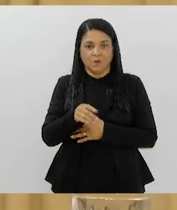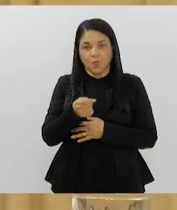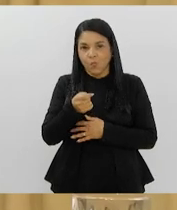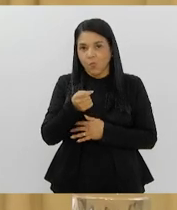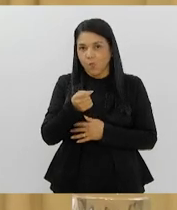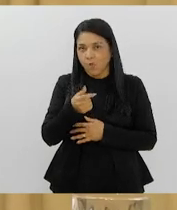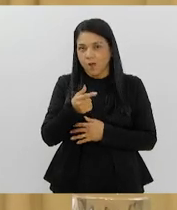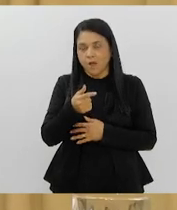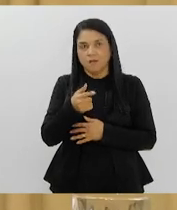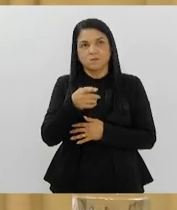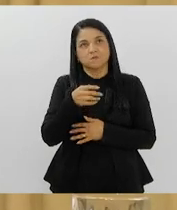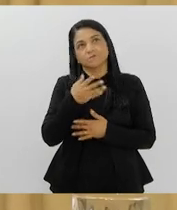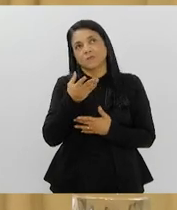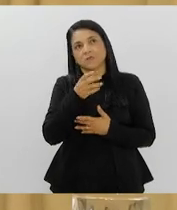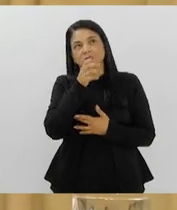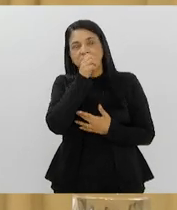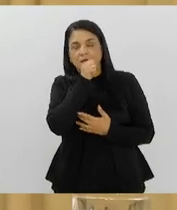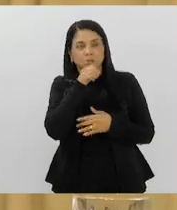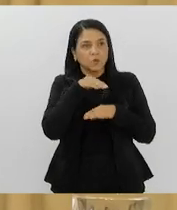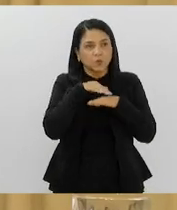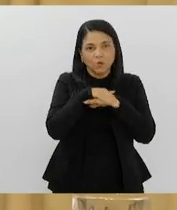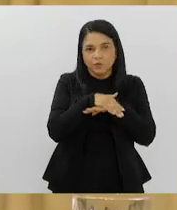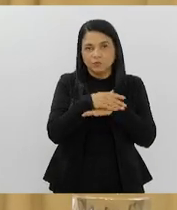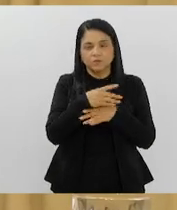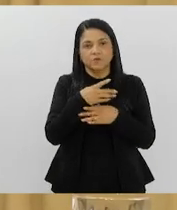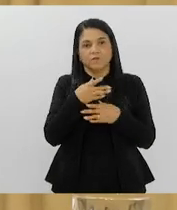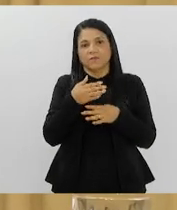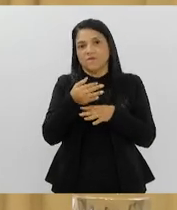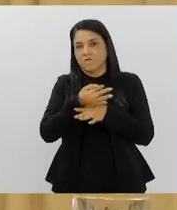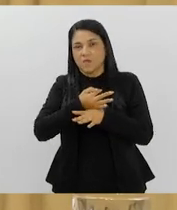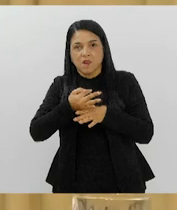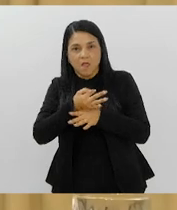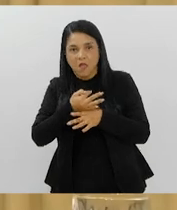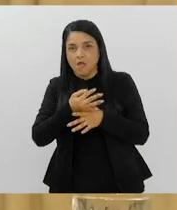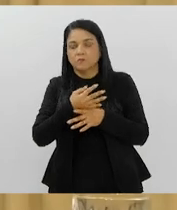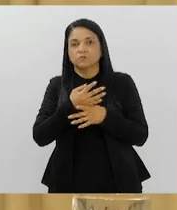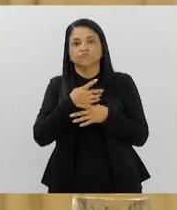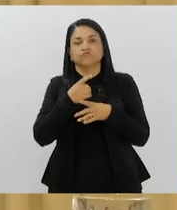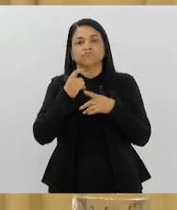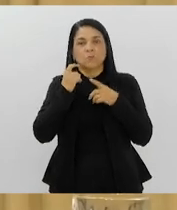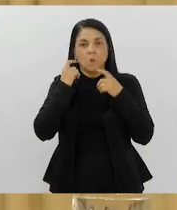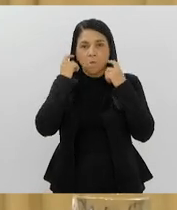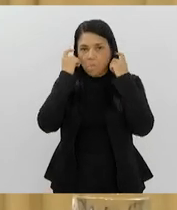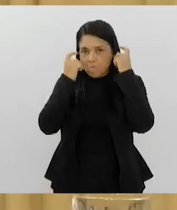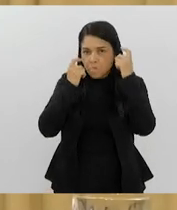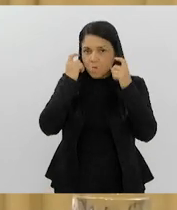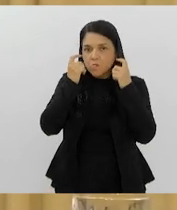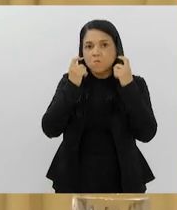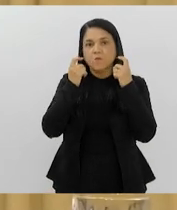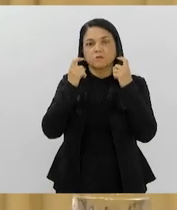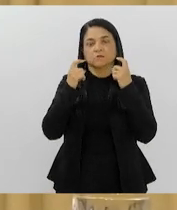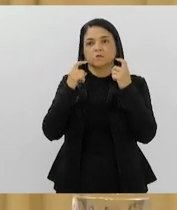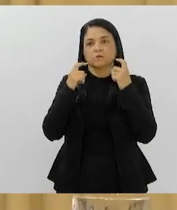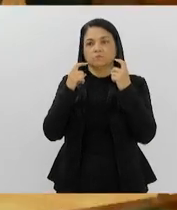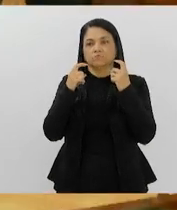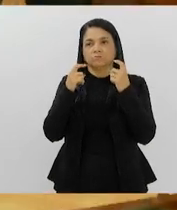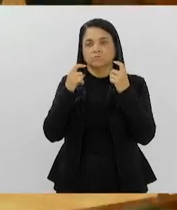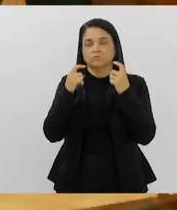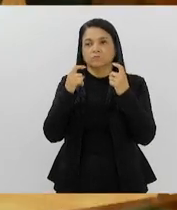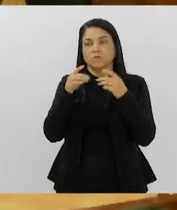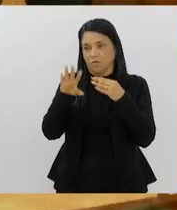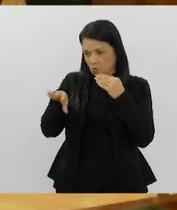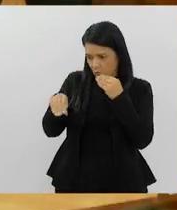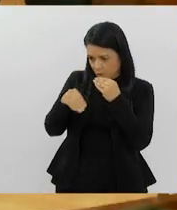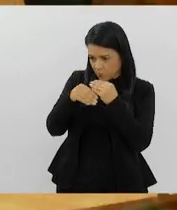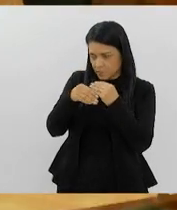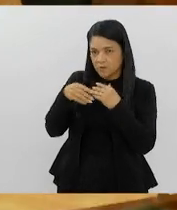sábado à noite, feriados. Então, sim, é uma preocupação de todos nós. Aline, eu vou até complementar a sua fala aqui.